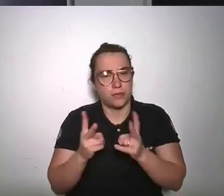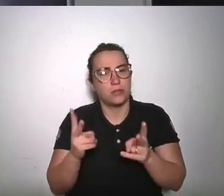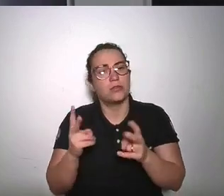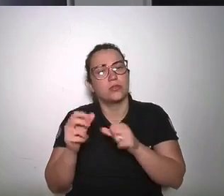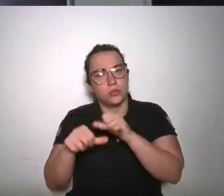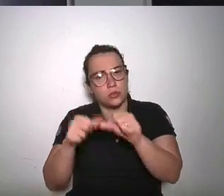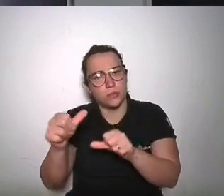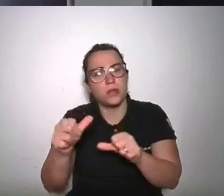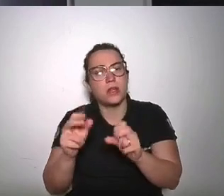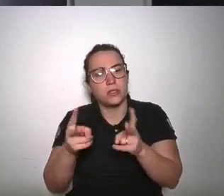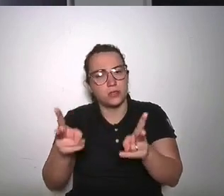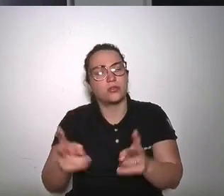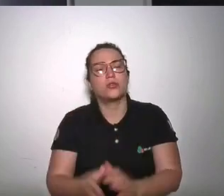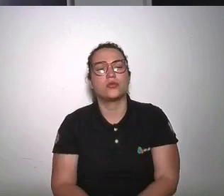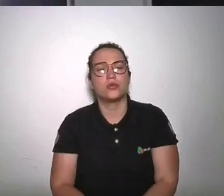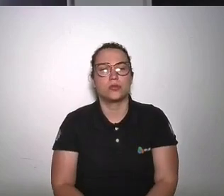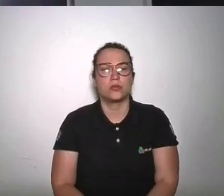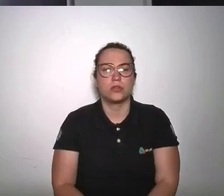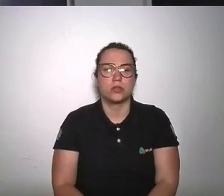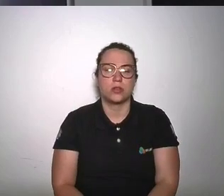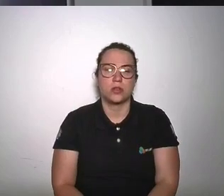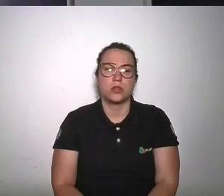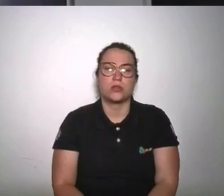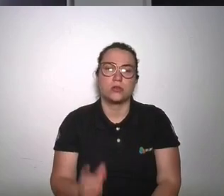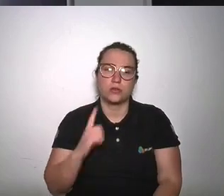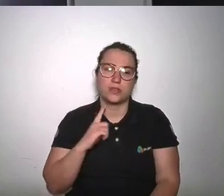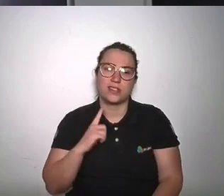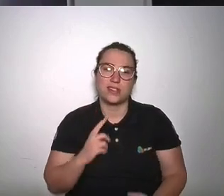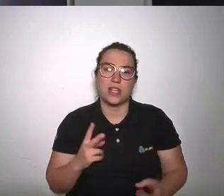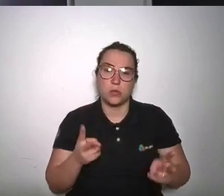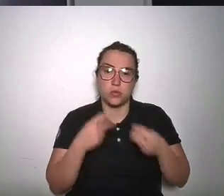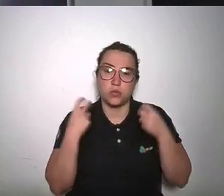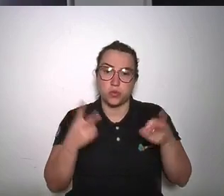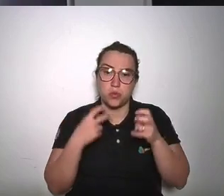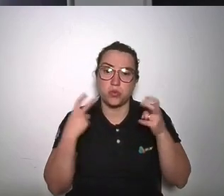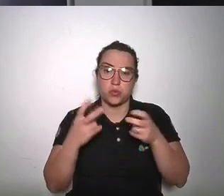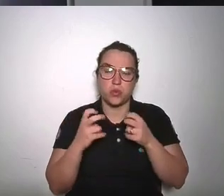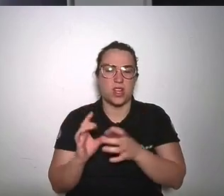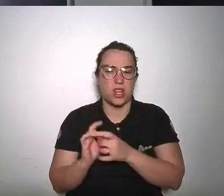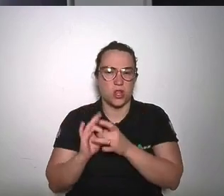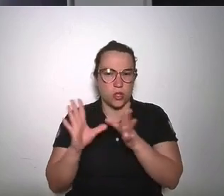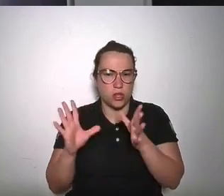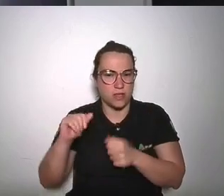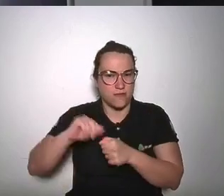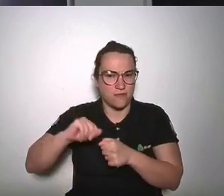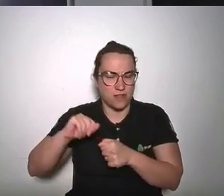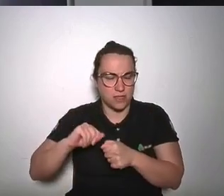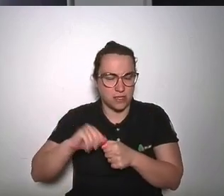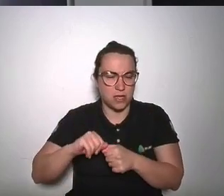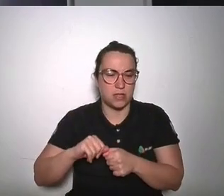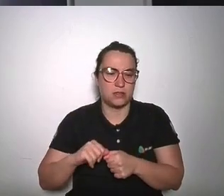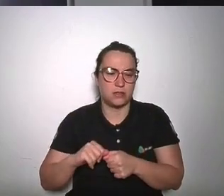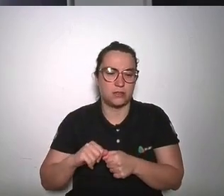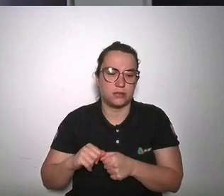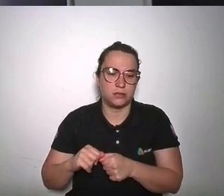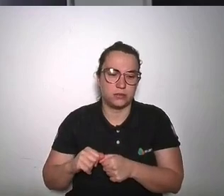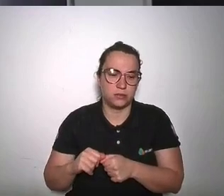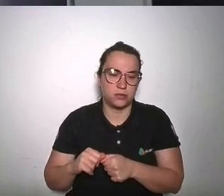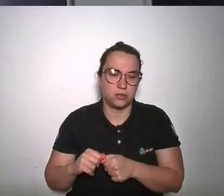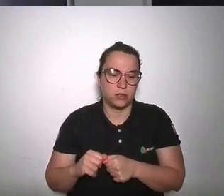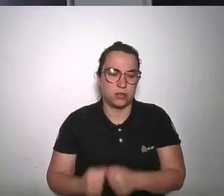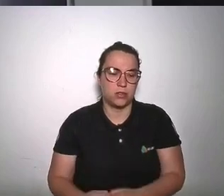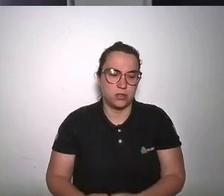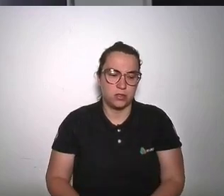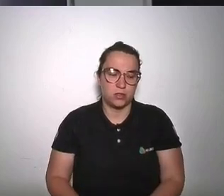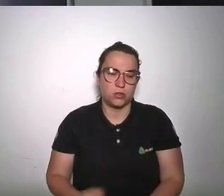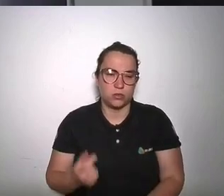tal, né? Aí, quando você tem um excesso de arrecadação, também te autoriza a fazer, através suplementar as respectivas dotações com